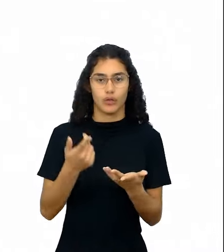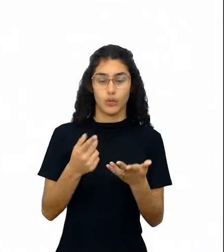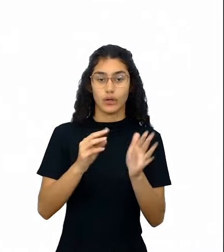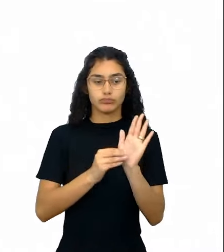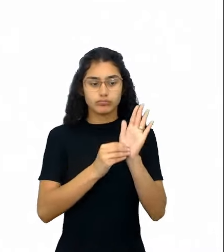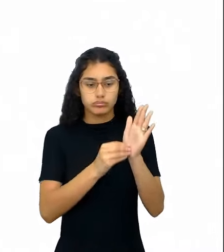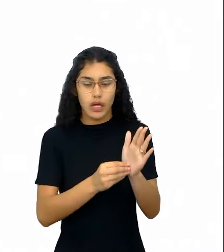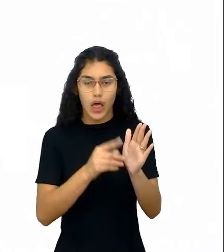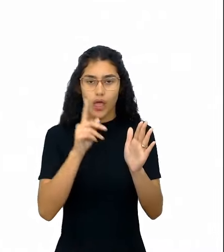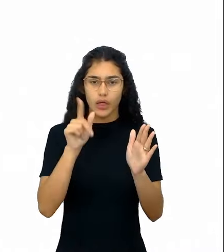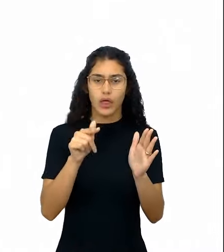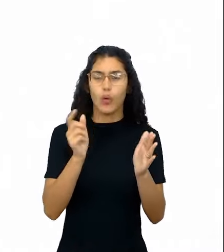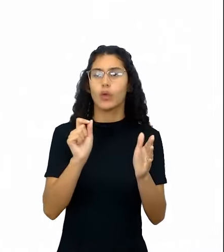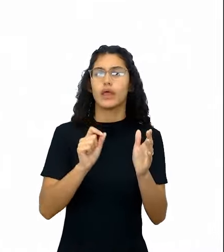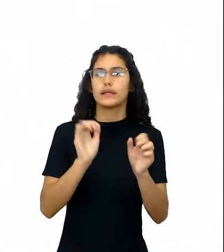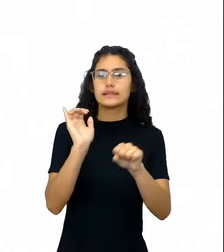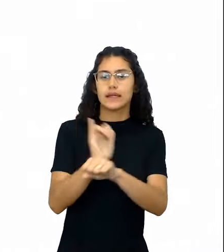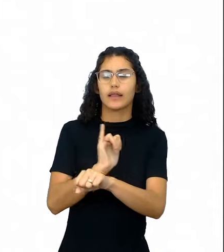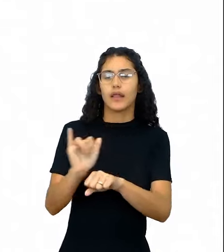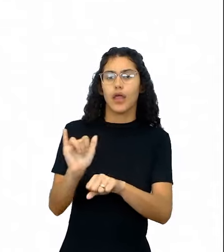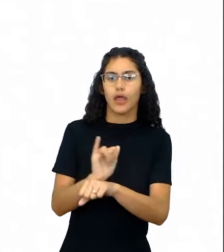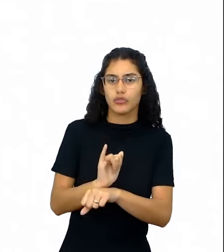Que elementos